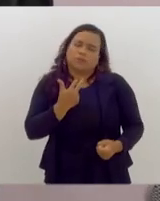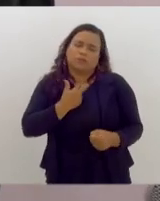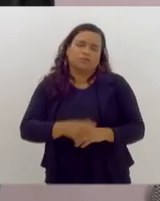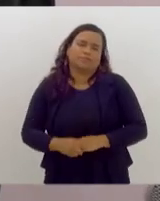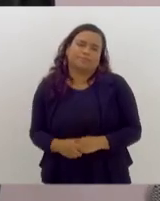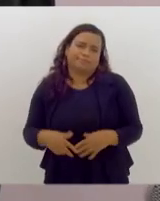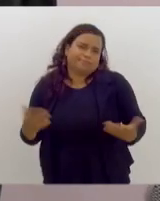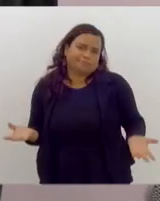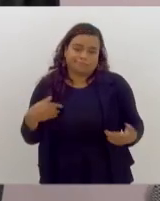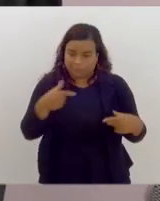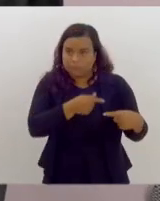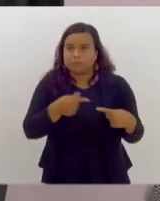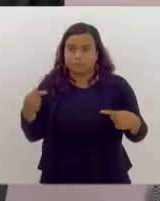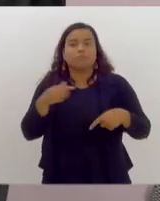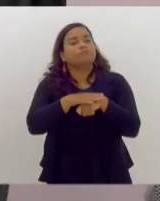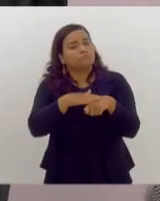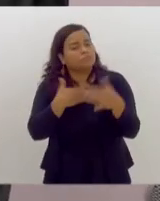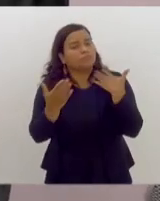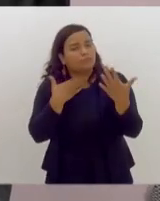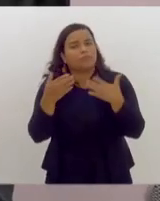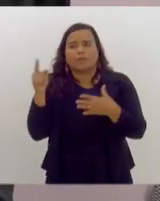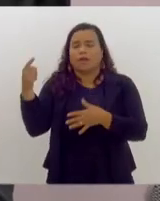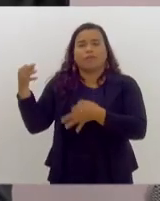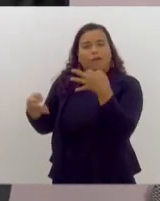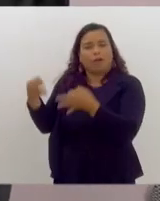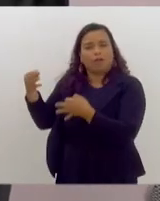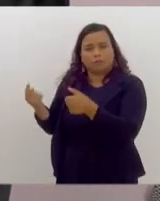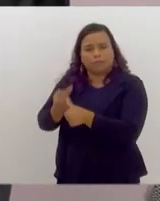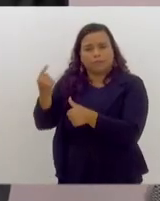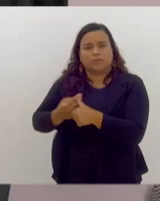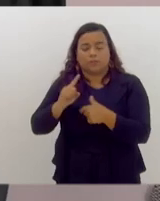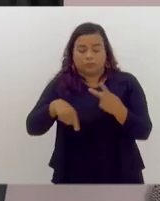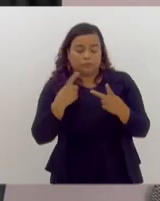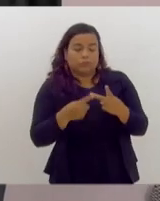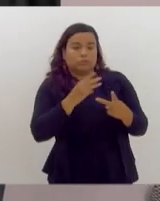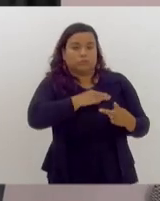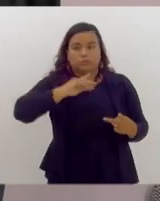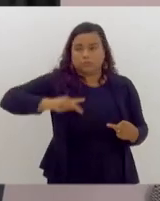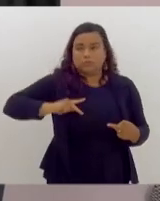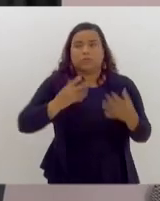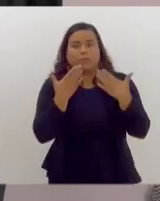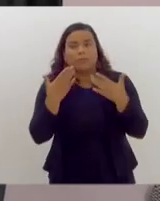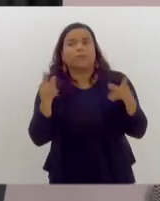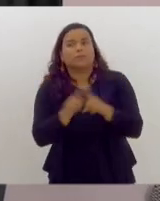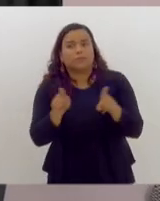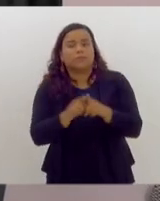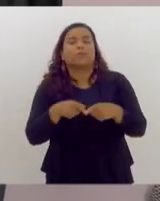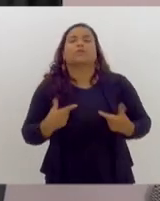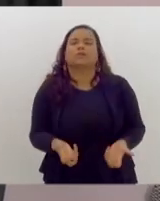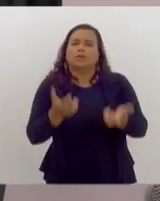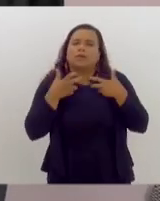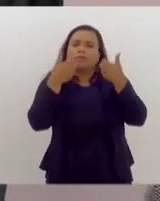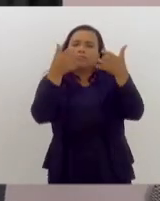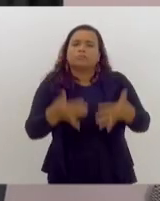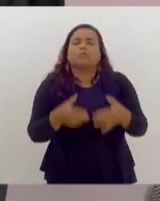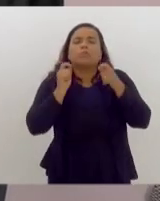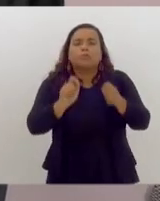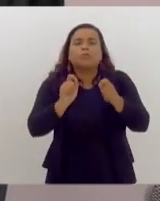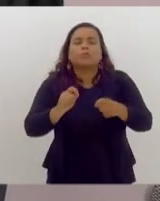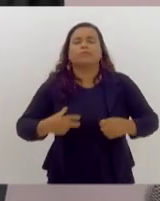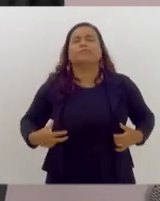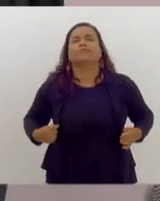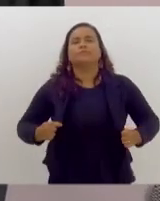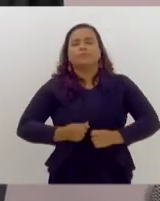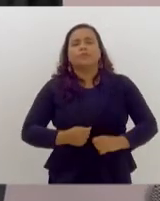essa semana, debateu isso, primeiro com o Fórum e depois com o Ministério Público, e queria destacar que